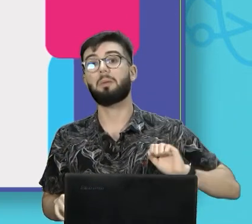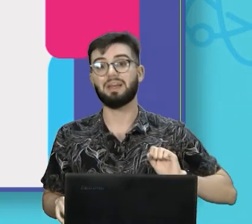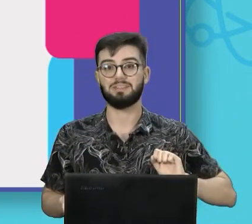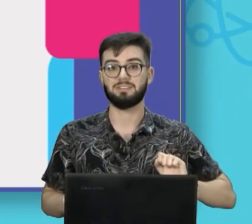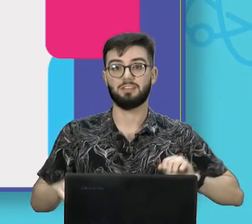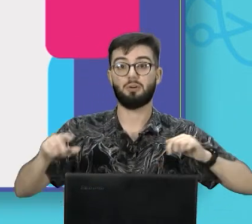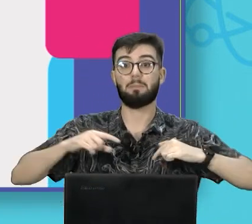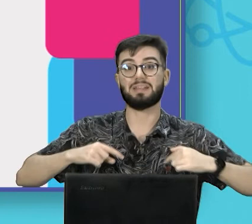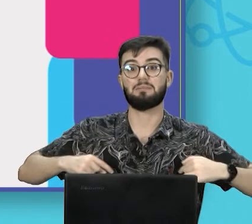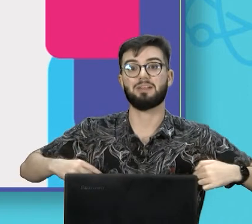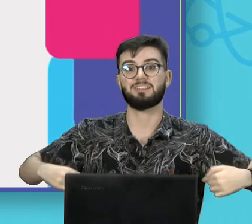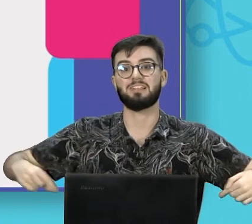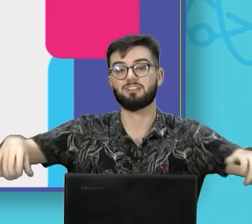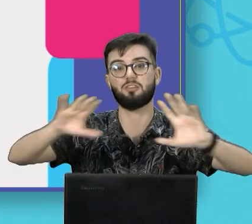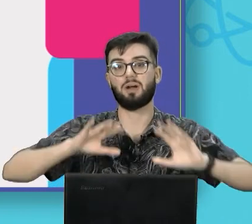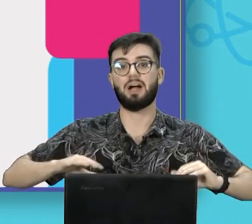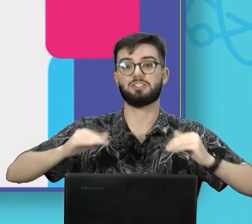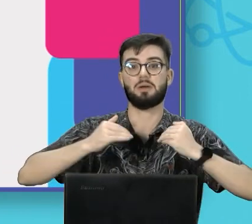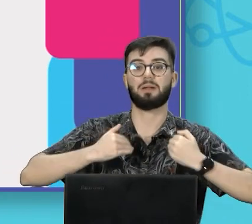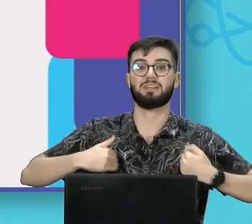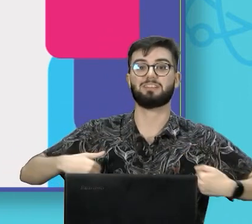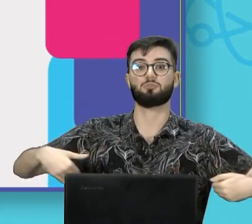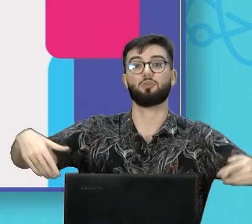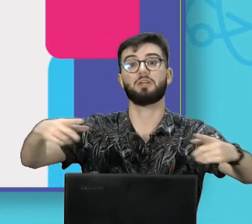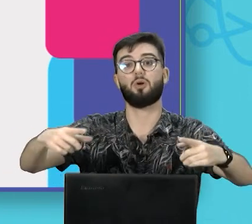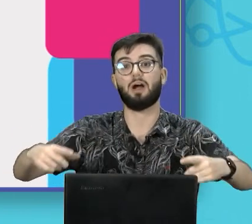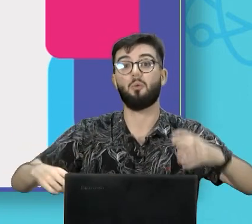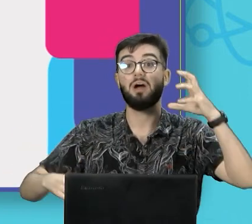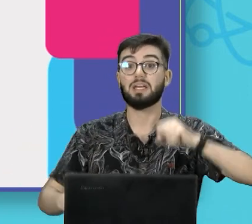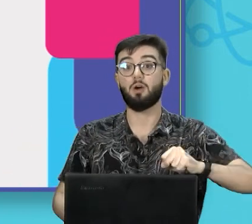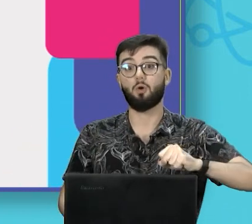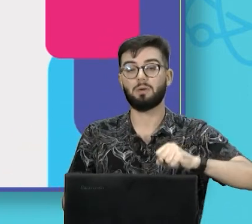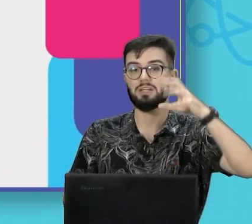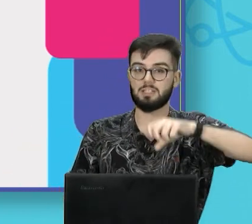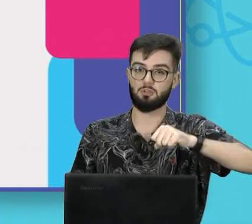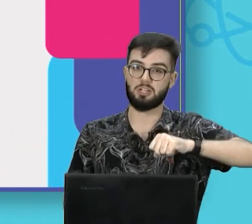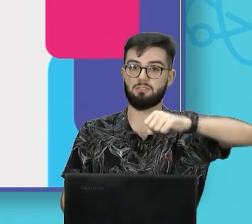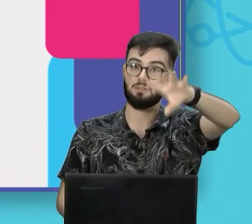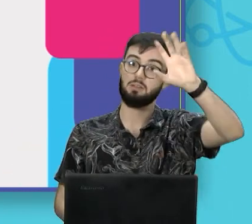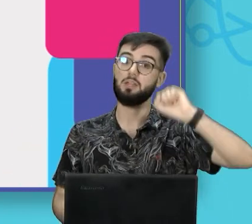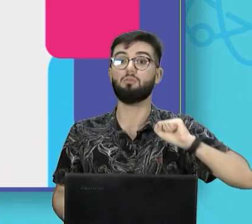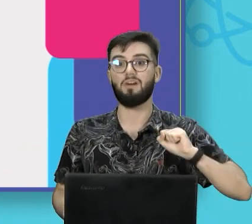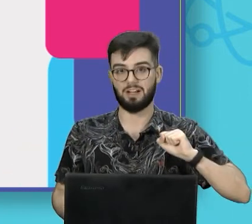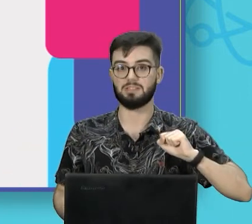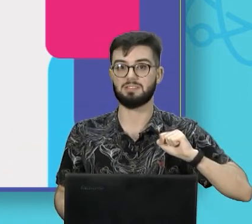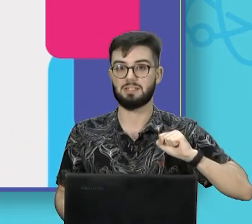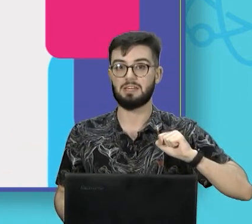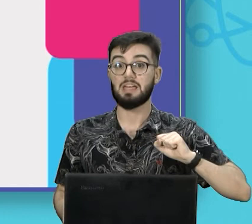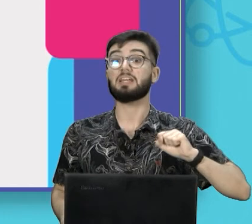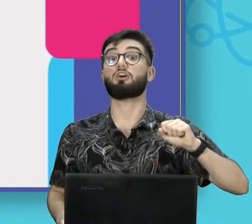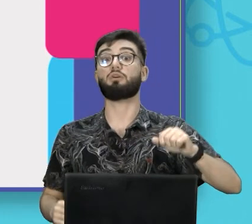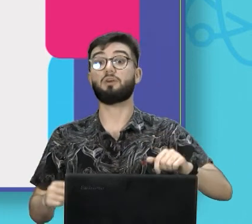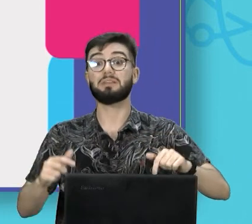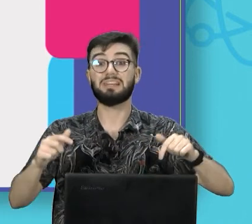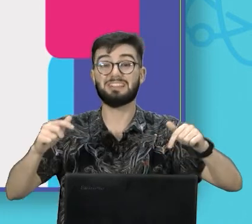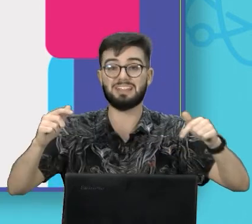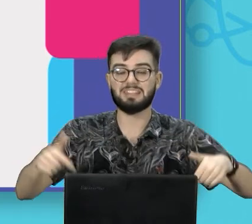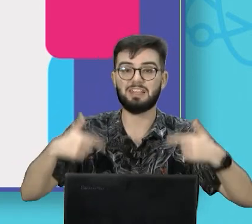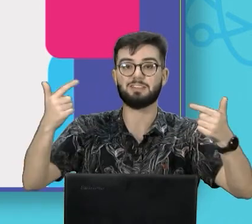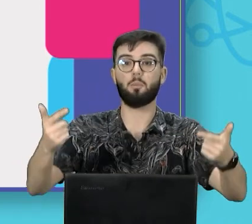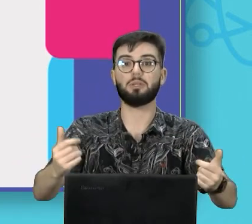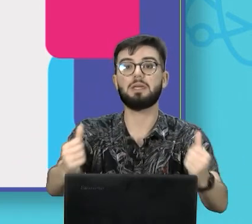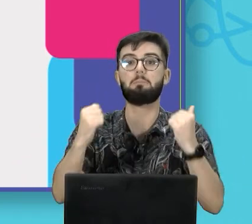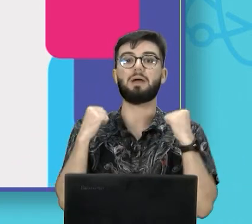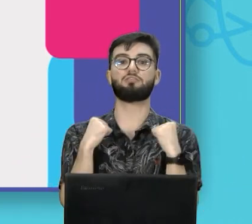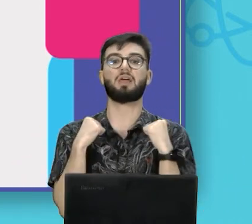a gente é um país não é para ter essas elites locais Não é para ter essa autonomia local quem é o Comandante que é o chefe e o Vargas então uma forma